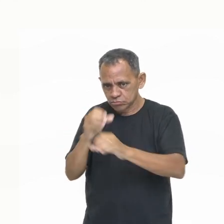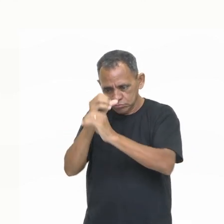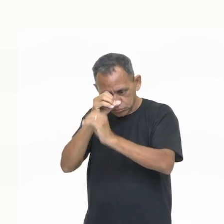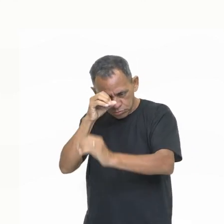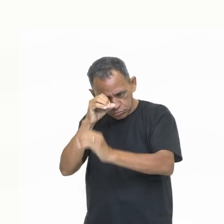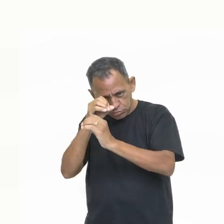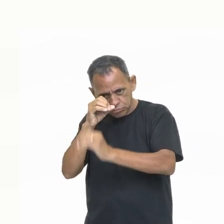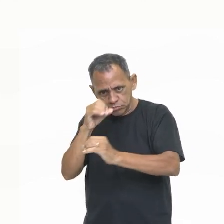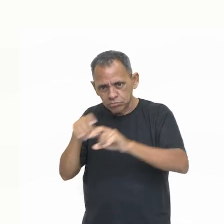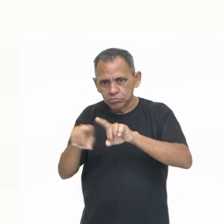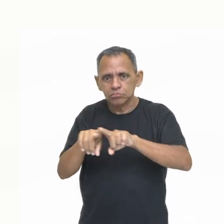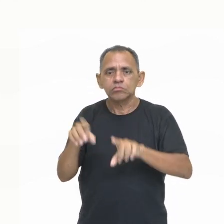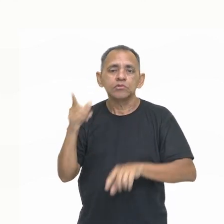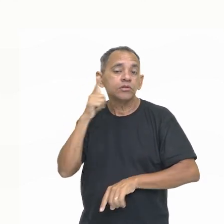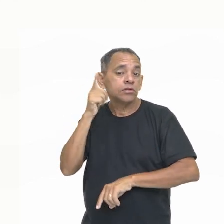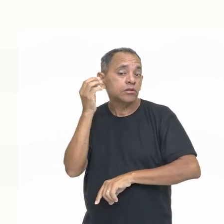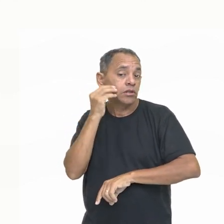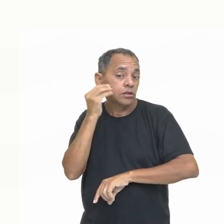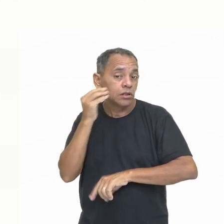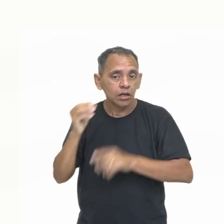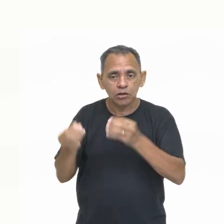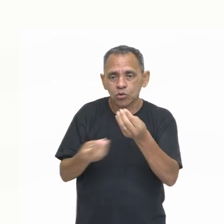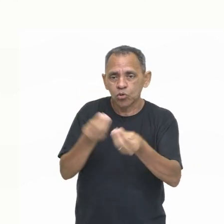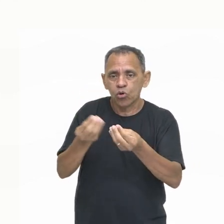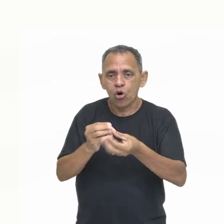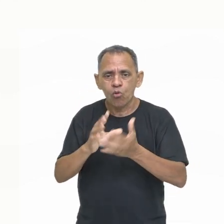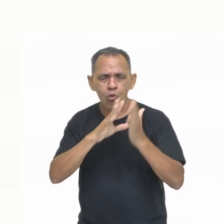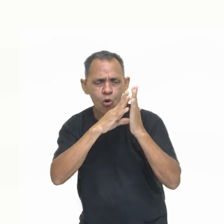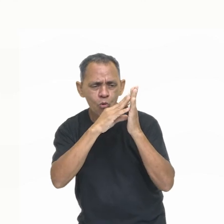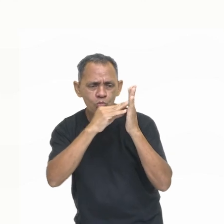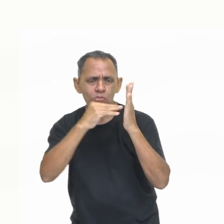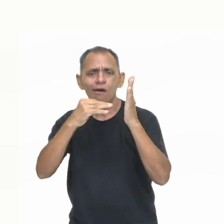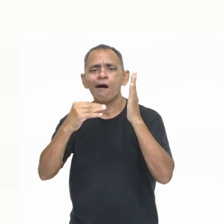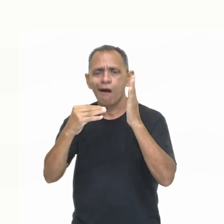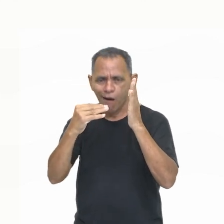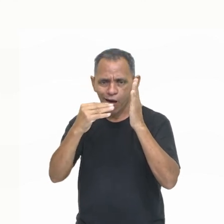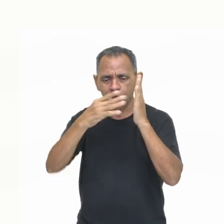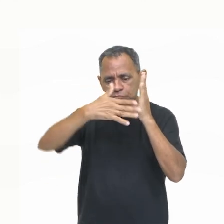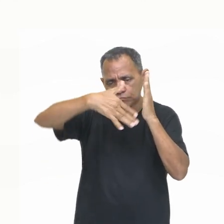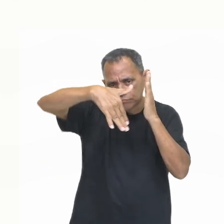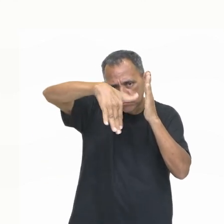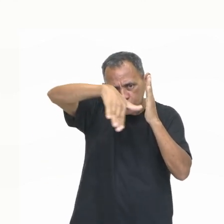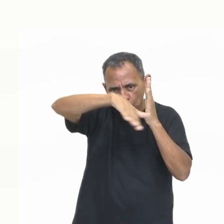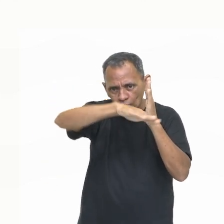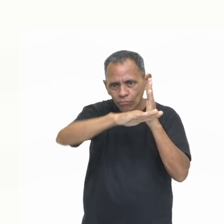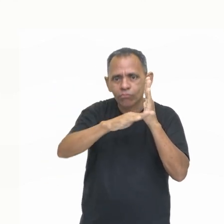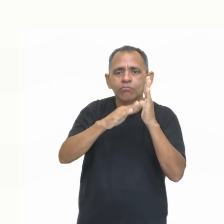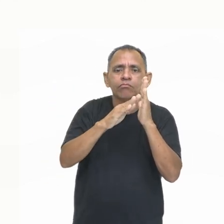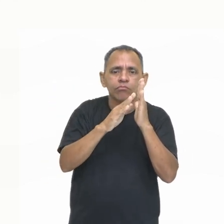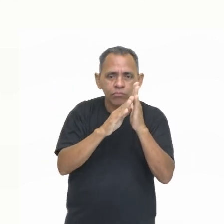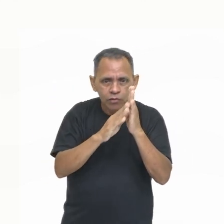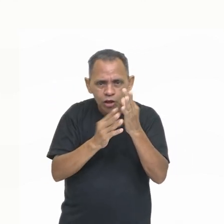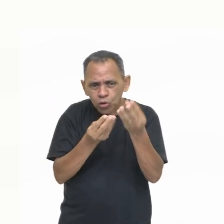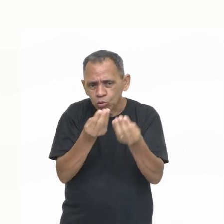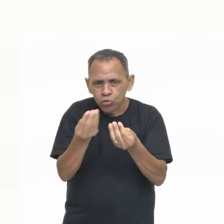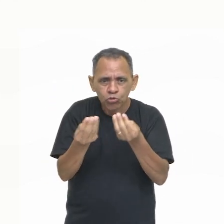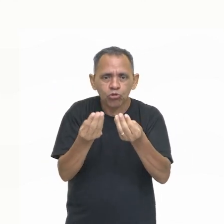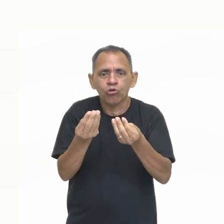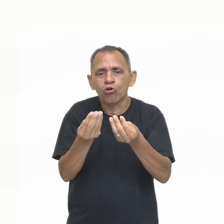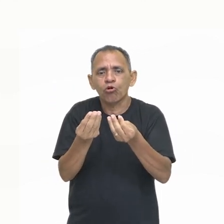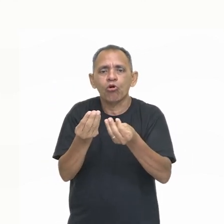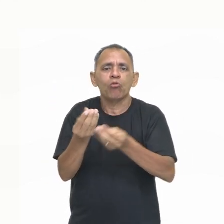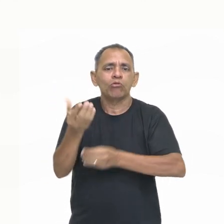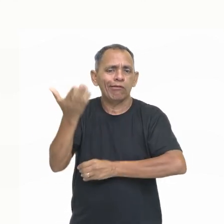para tentar simular as condições da Terra primitiva no momento em